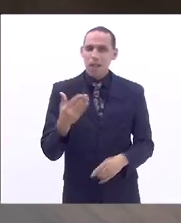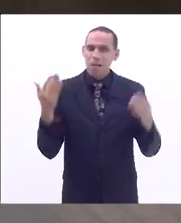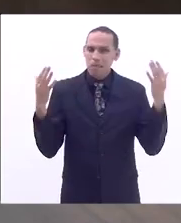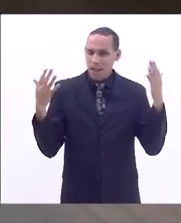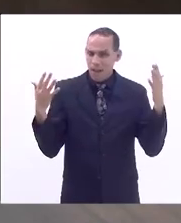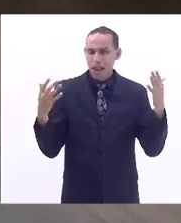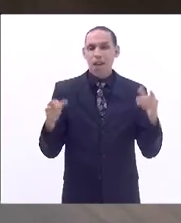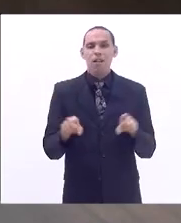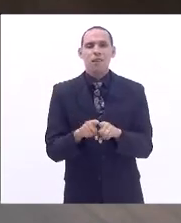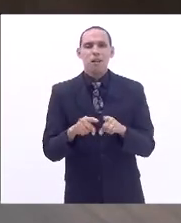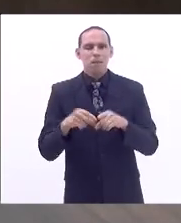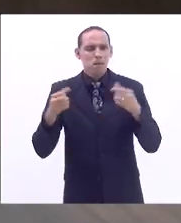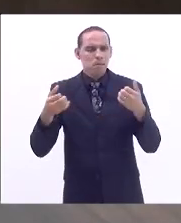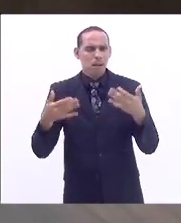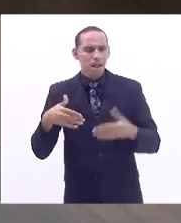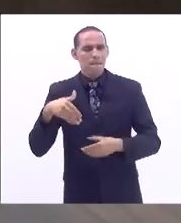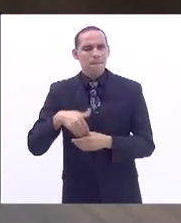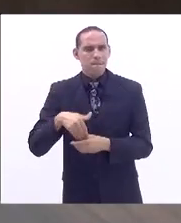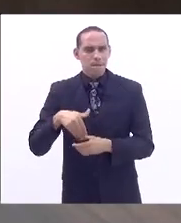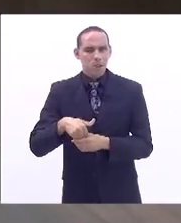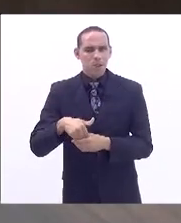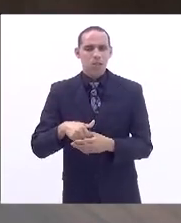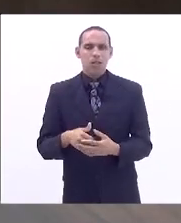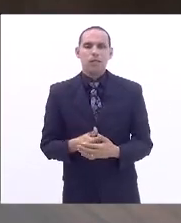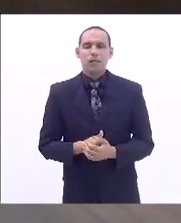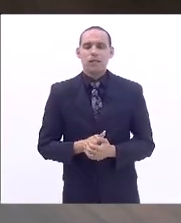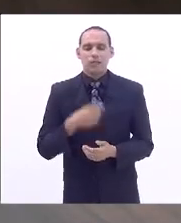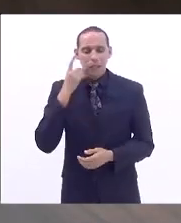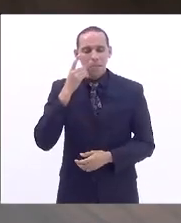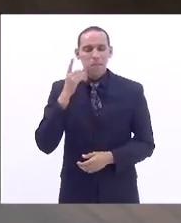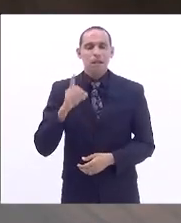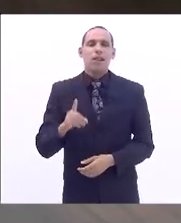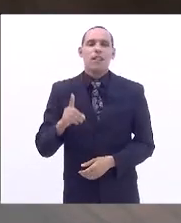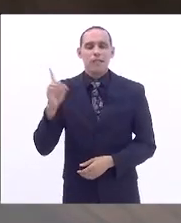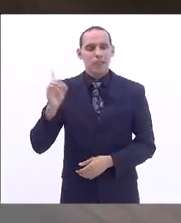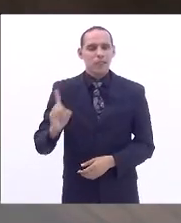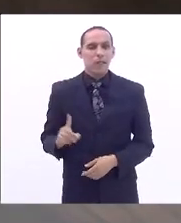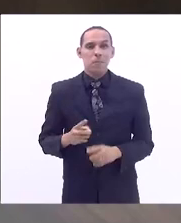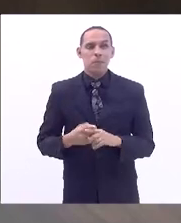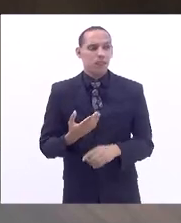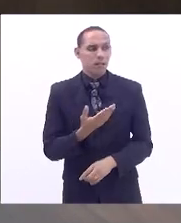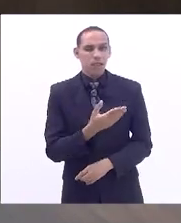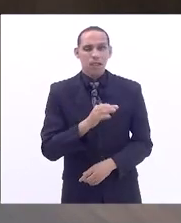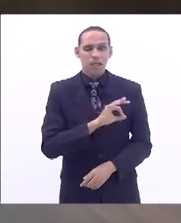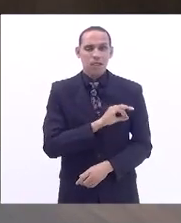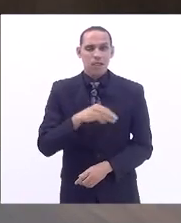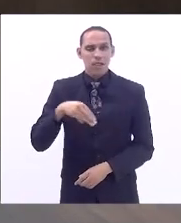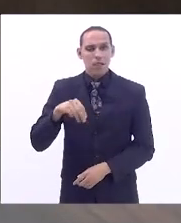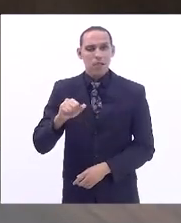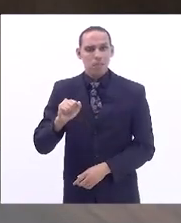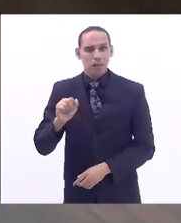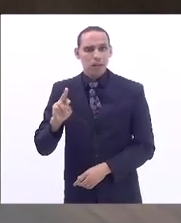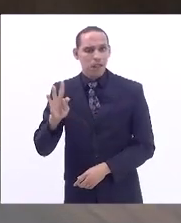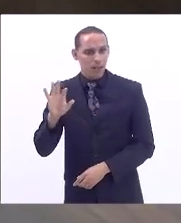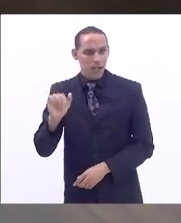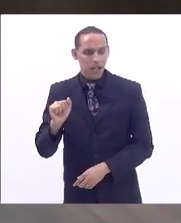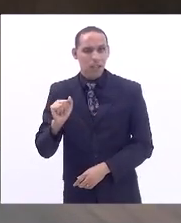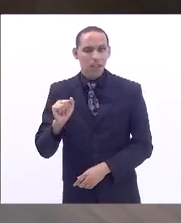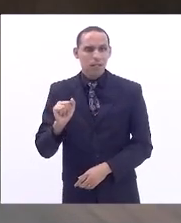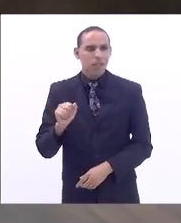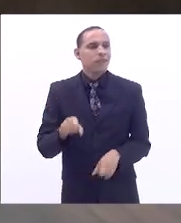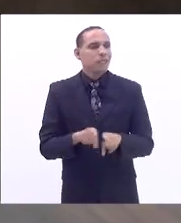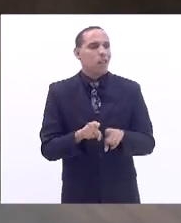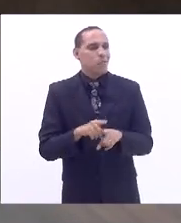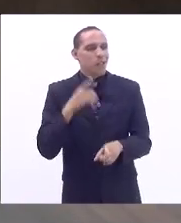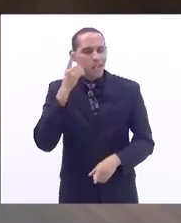parabenizá-la e fazer essa declaração de voto Deputado Dani Monteiro porque deputada Martha Rocha chama atenção viu deputada